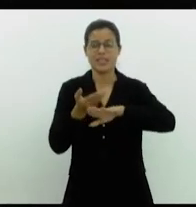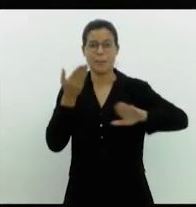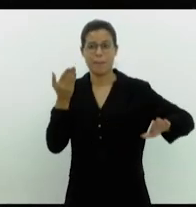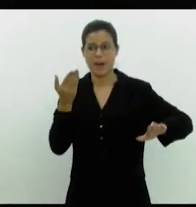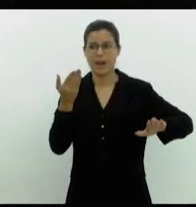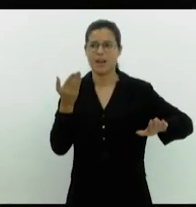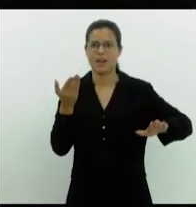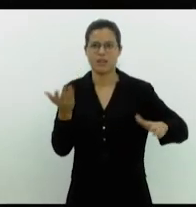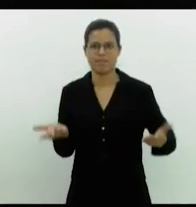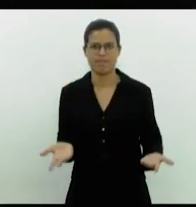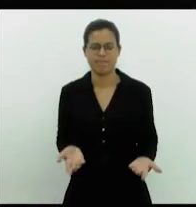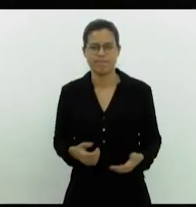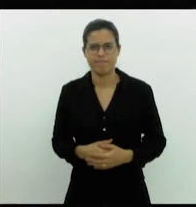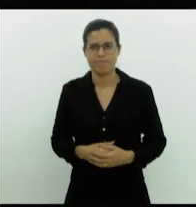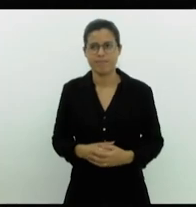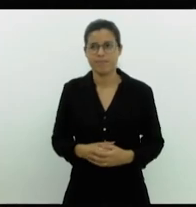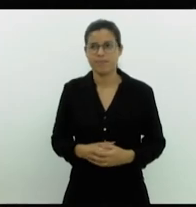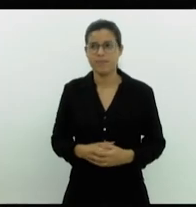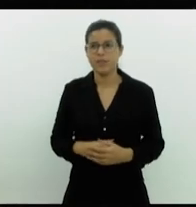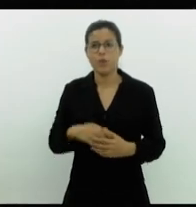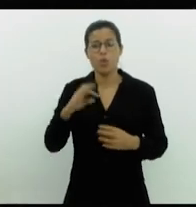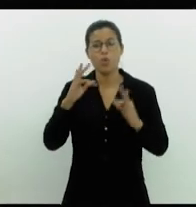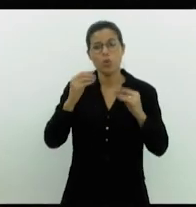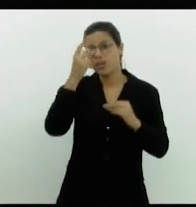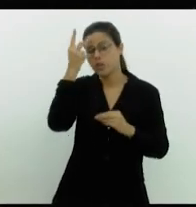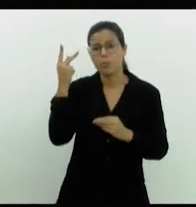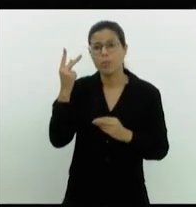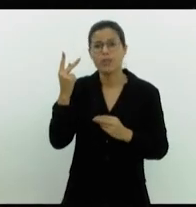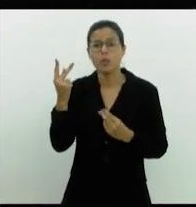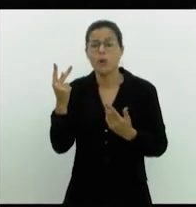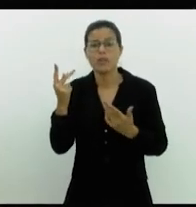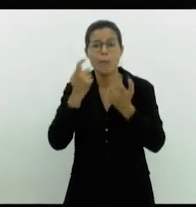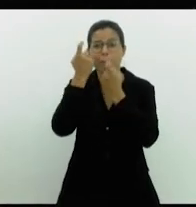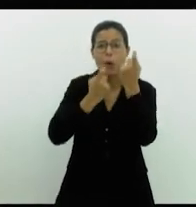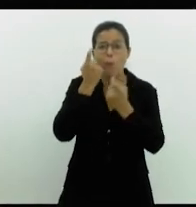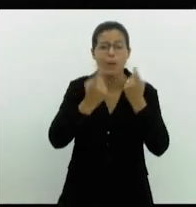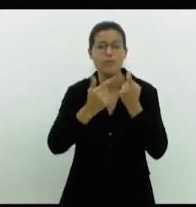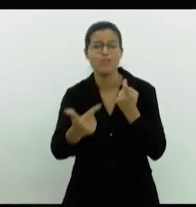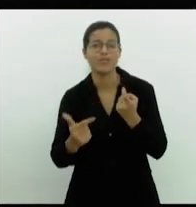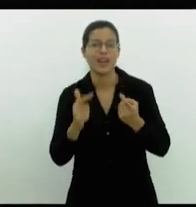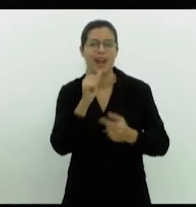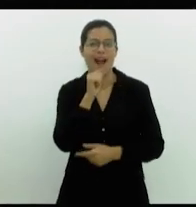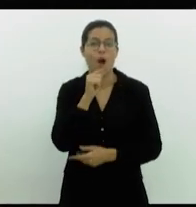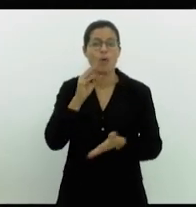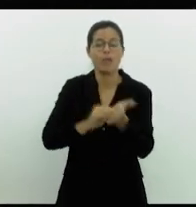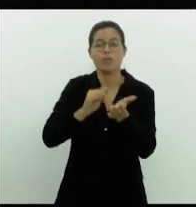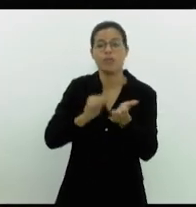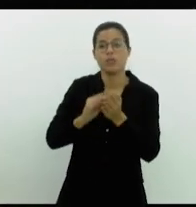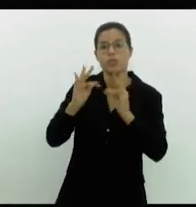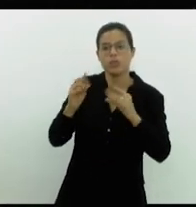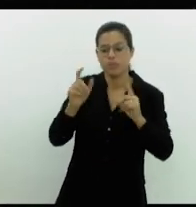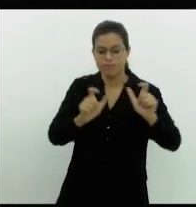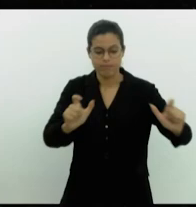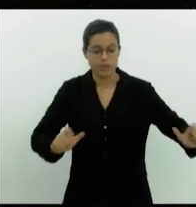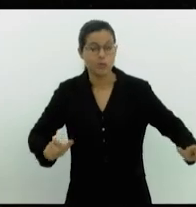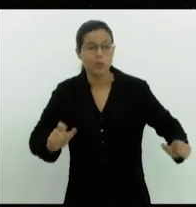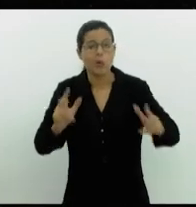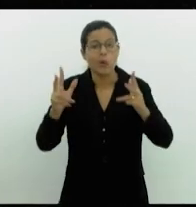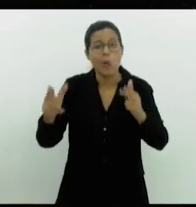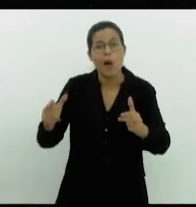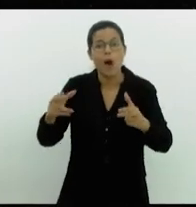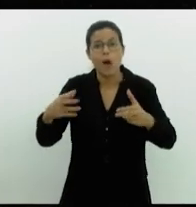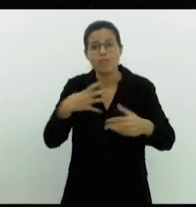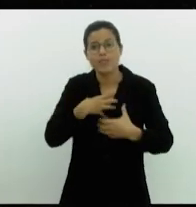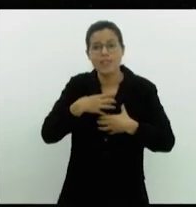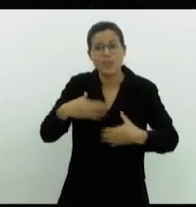cara. Está todo mundo desesperado, todo mundo sem água. Todo mundo é igual. Todo mundo sente fome, todo mundo sente sede, todo mundo